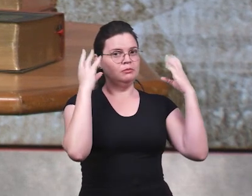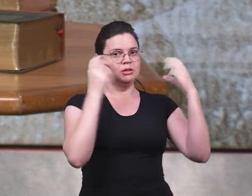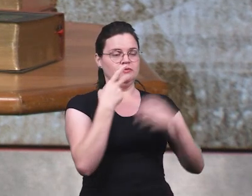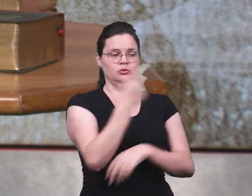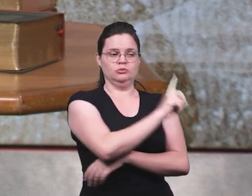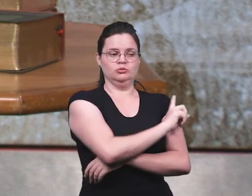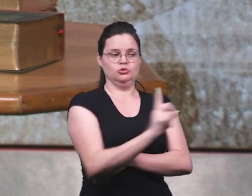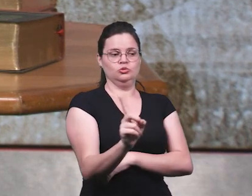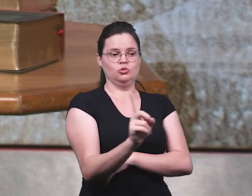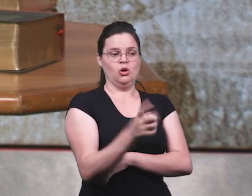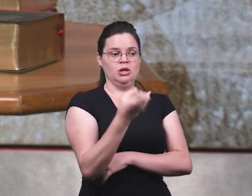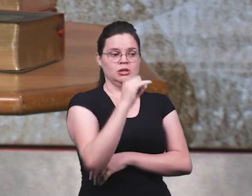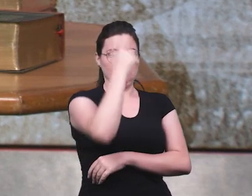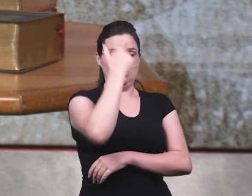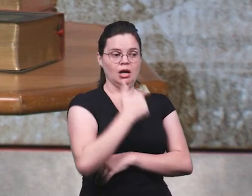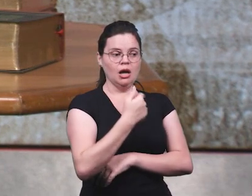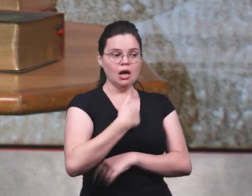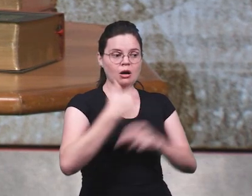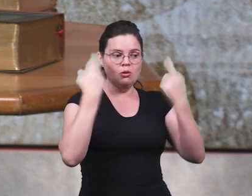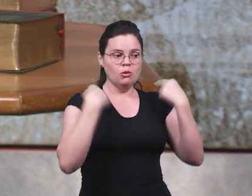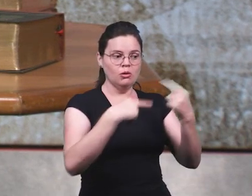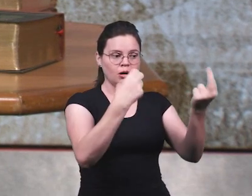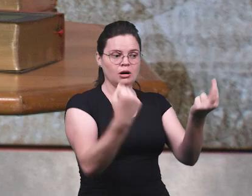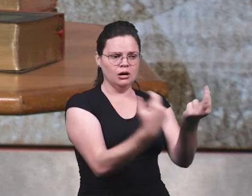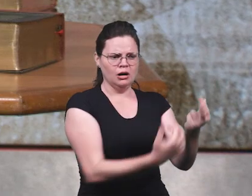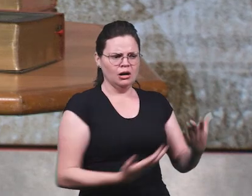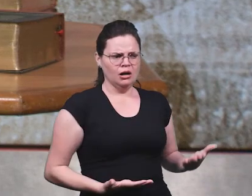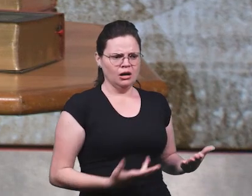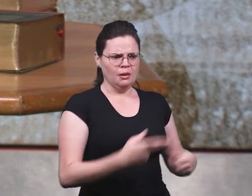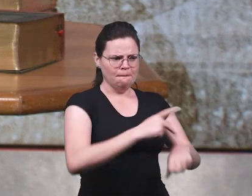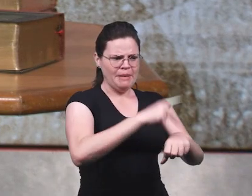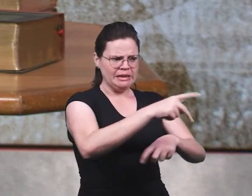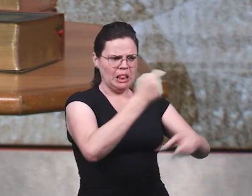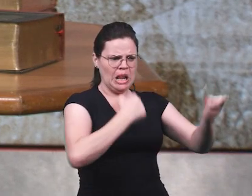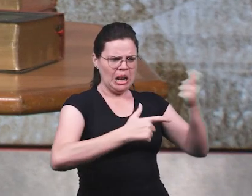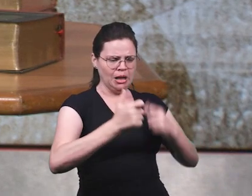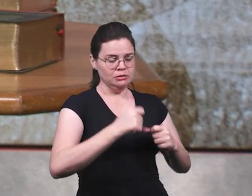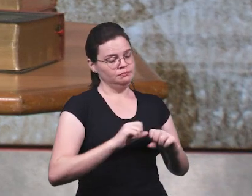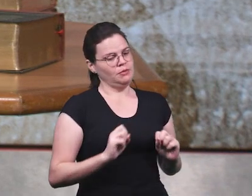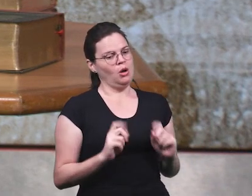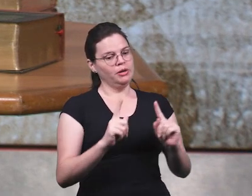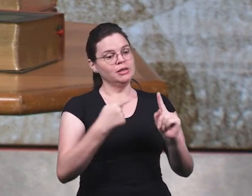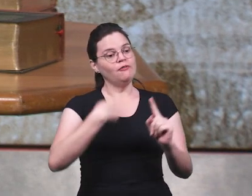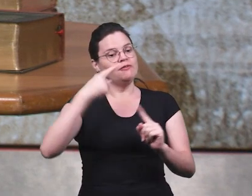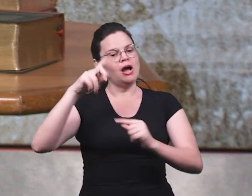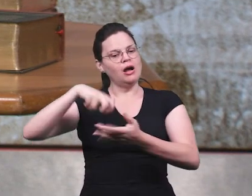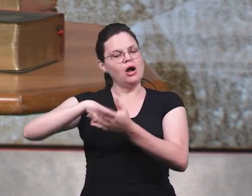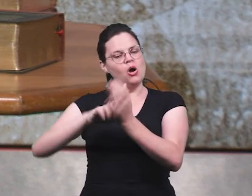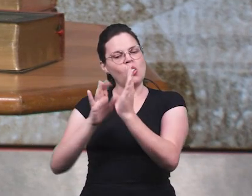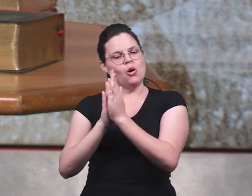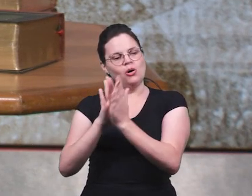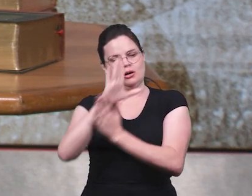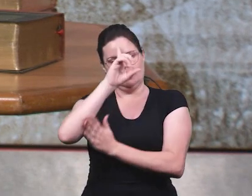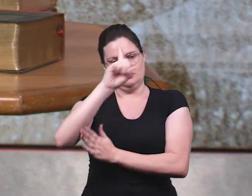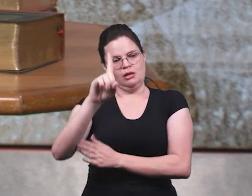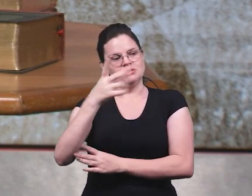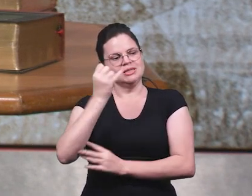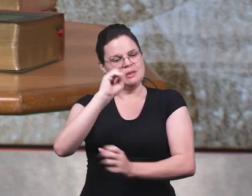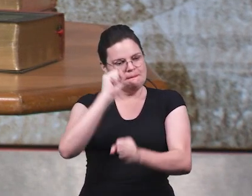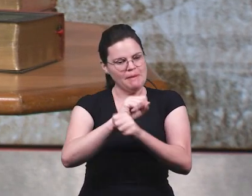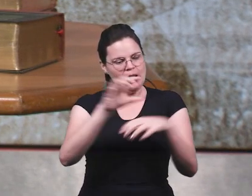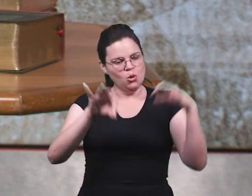disse Faraó disse a Moisés: então ora ao Senhor para que cessem as moscas e eu vos deixarei